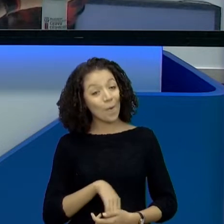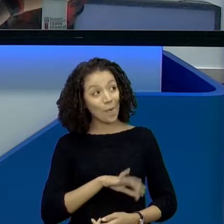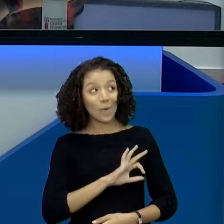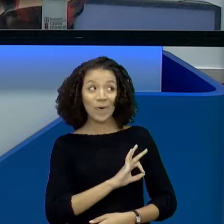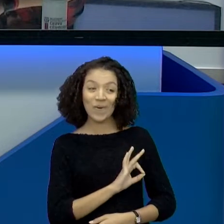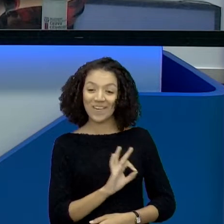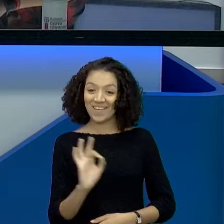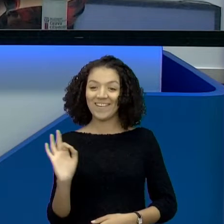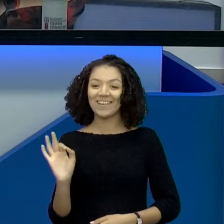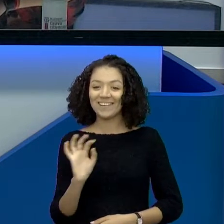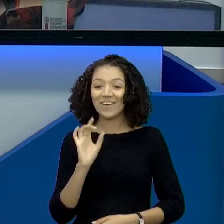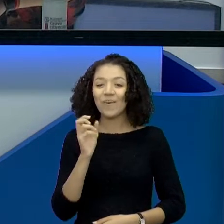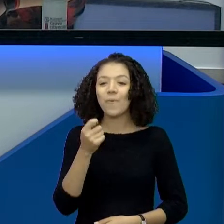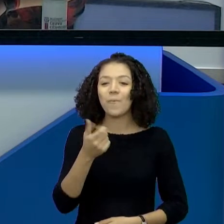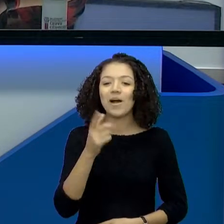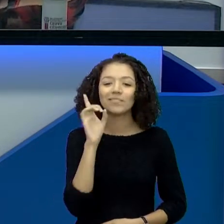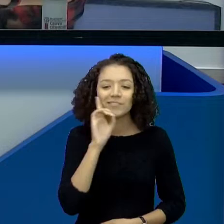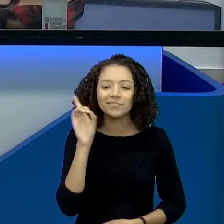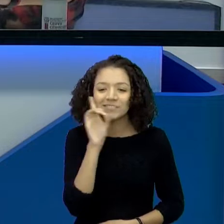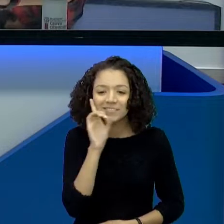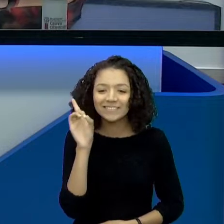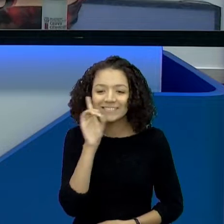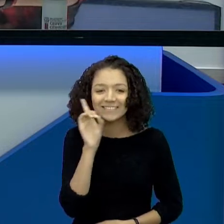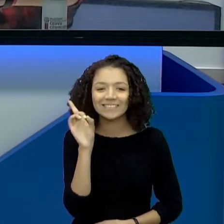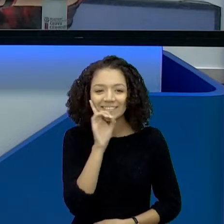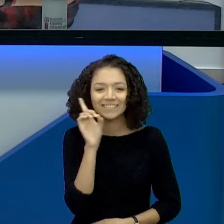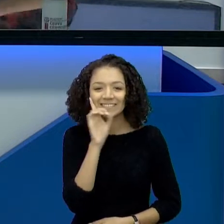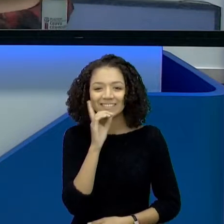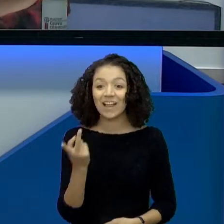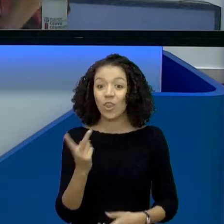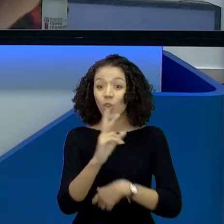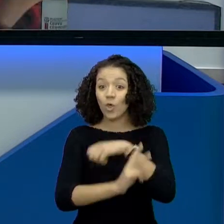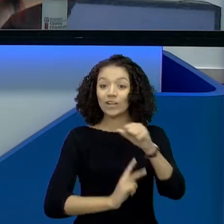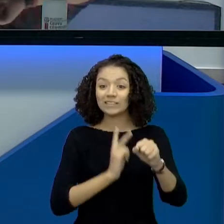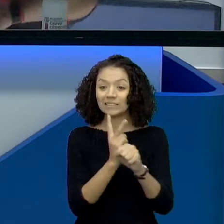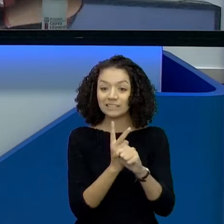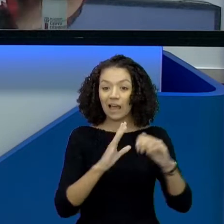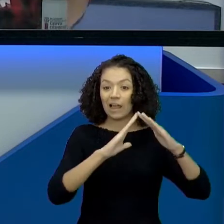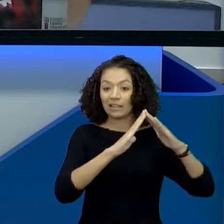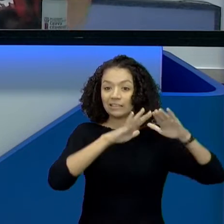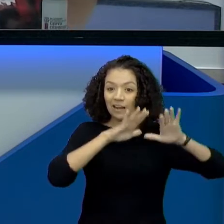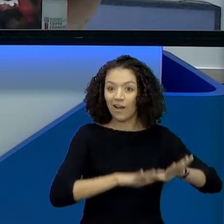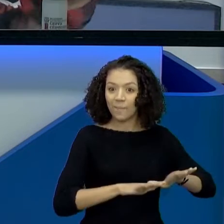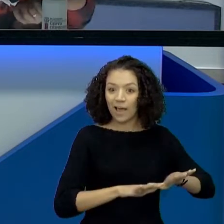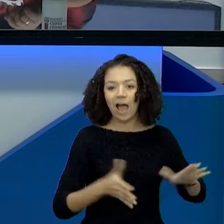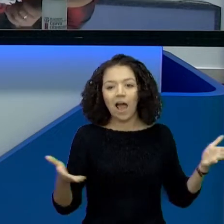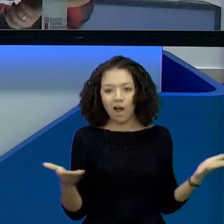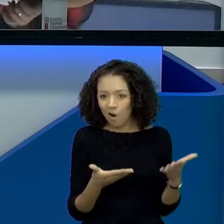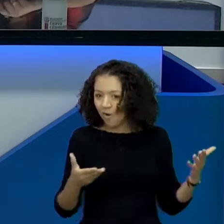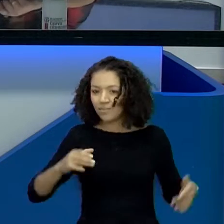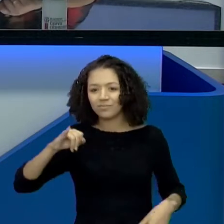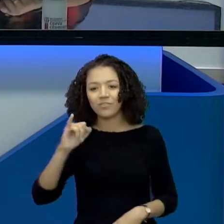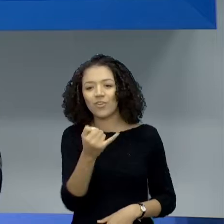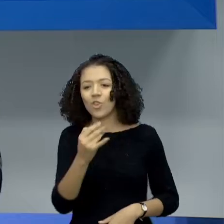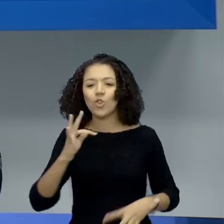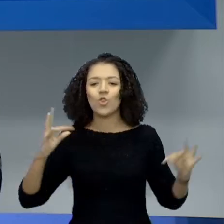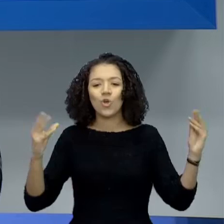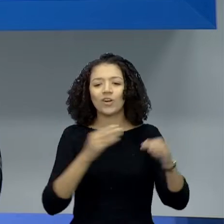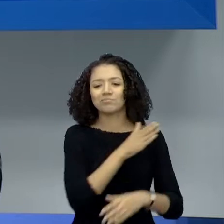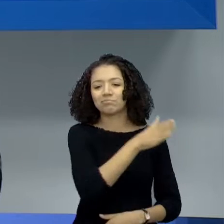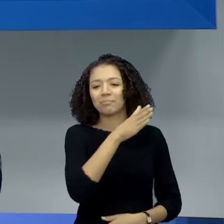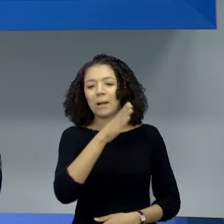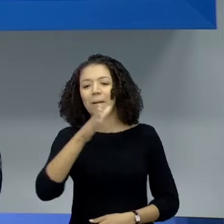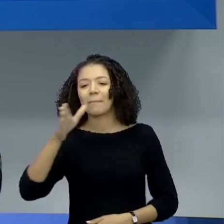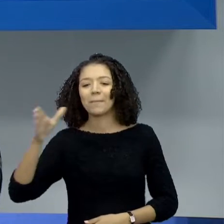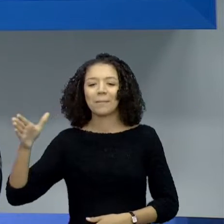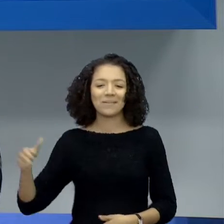junina, todo dia, né? Praticamente. 2 anos sem festa junina, agora eu vou em todas. Eu também vou em todas, entendeu? Porque é o momento,